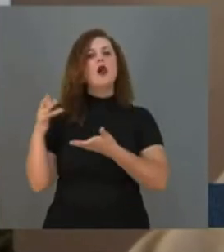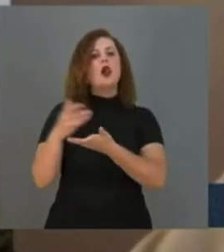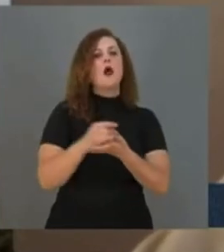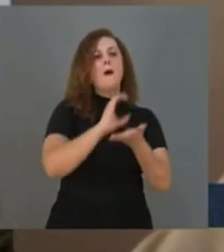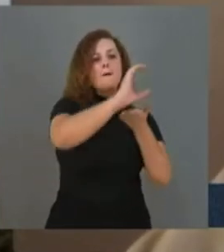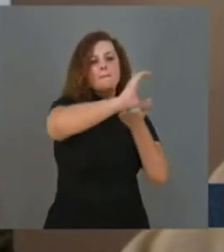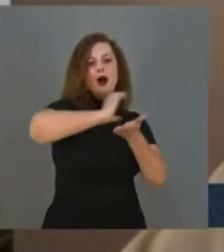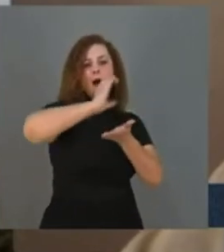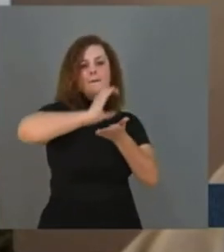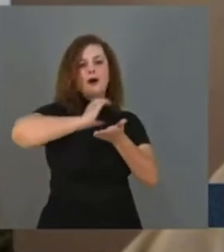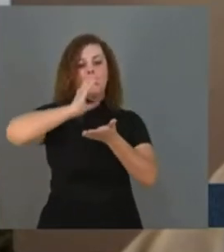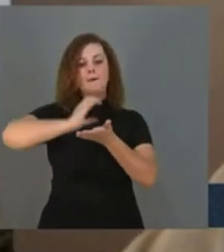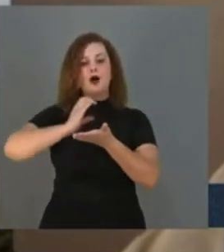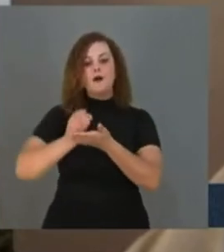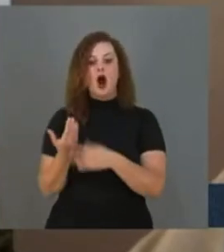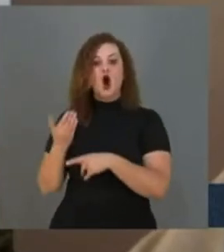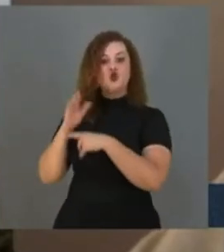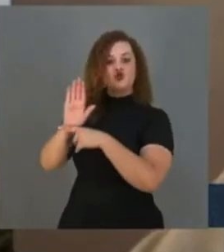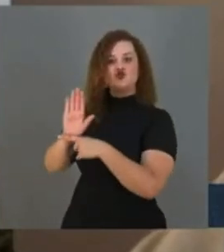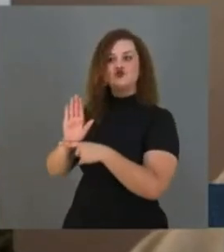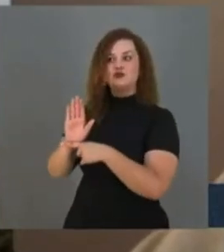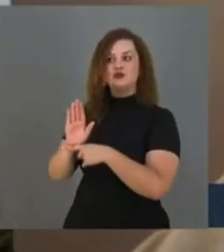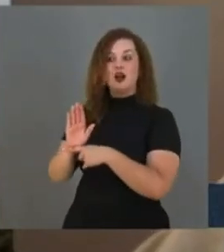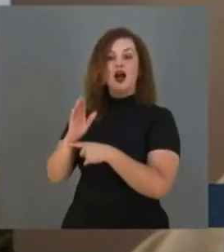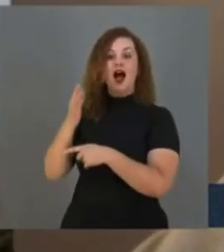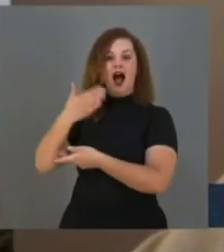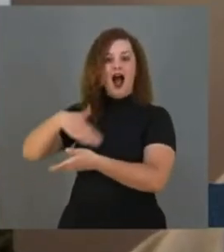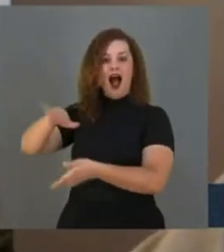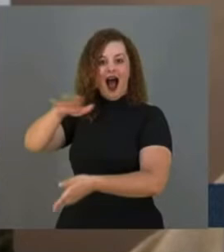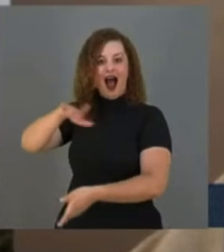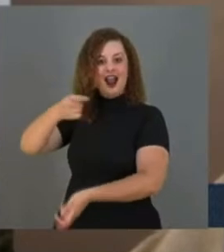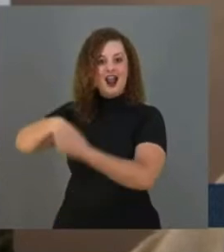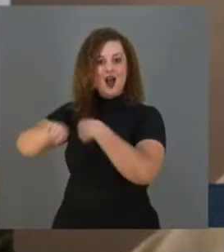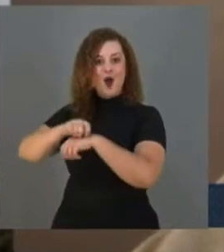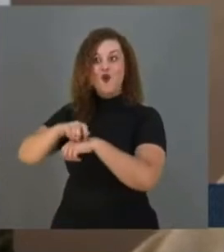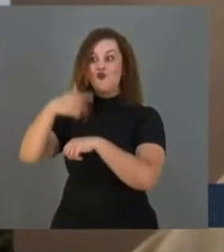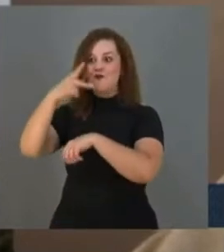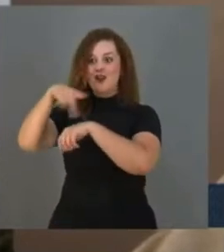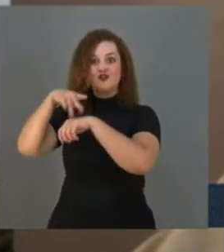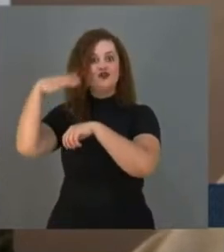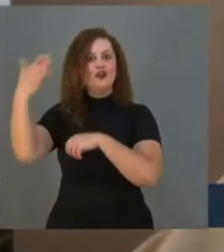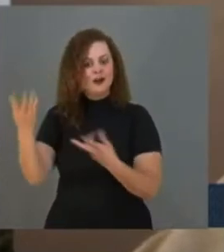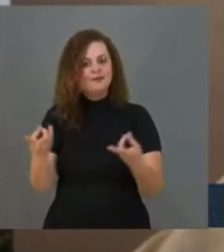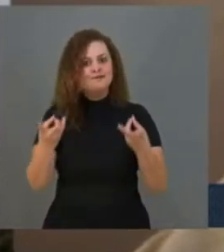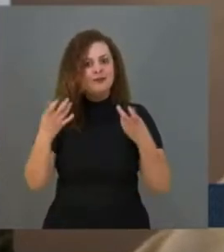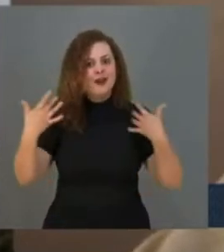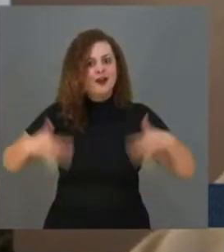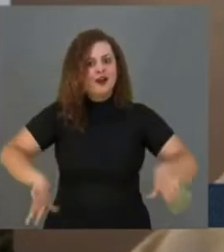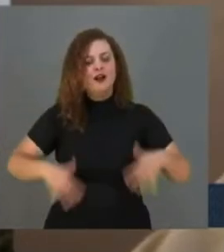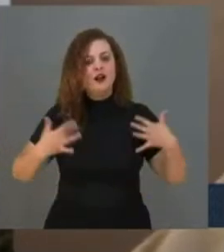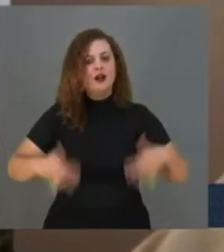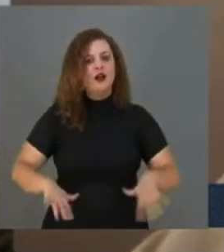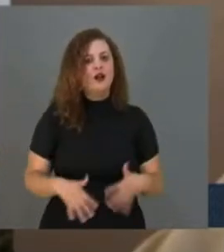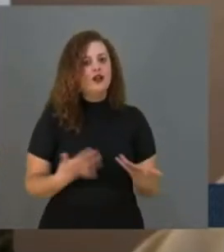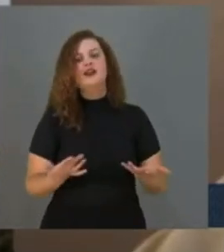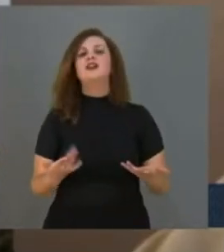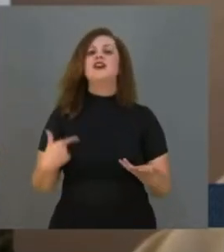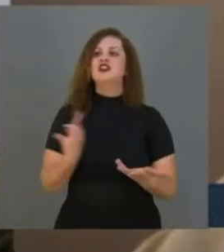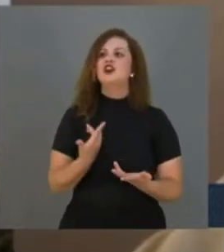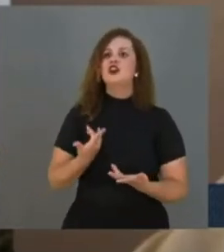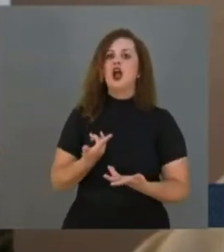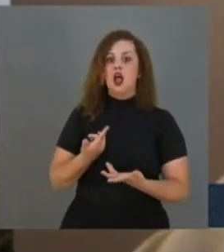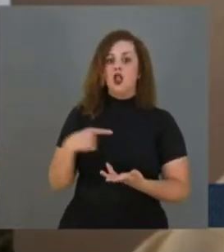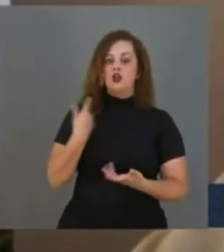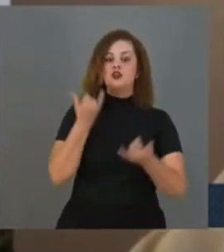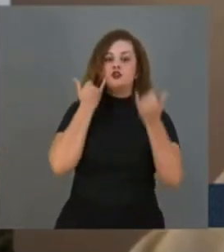drena a base de negócios para fora do país, desprepara nossas infraestruturas digitais e enfraquece a possibilidade